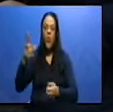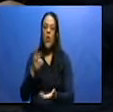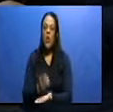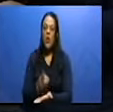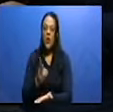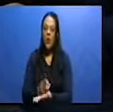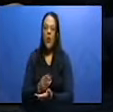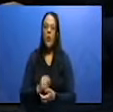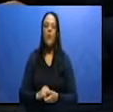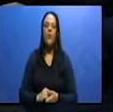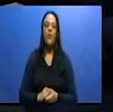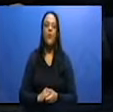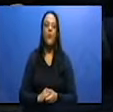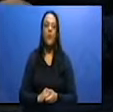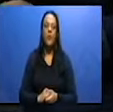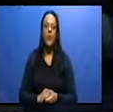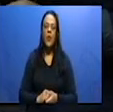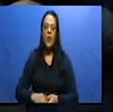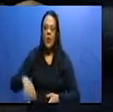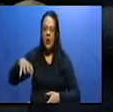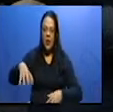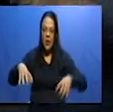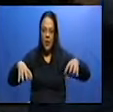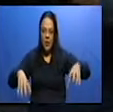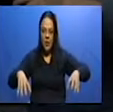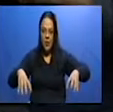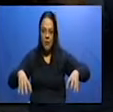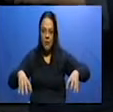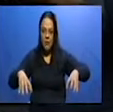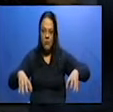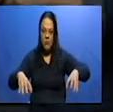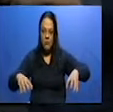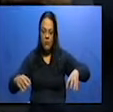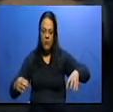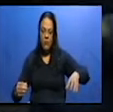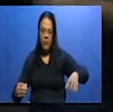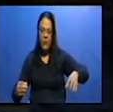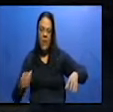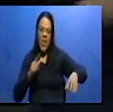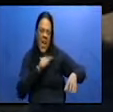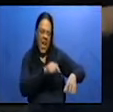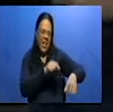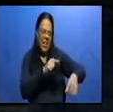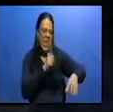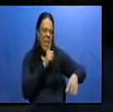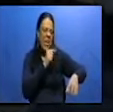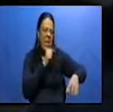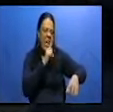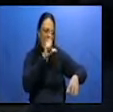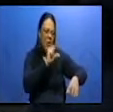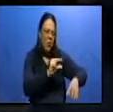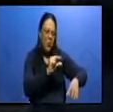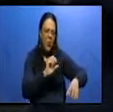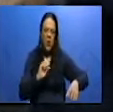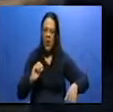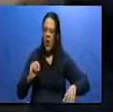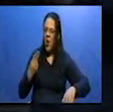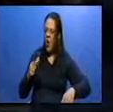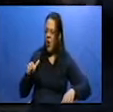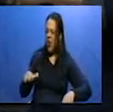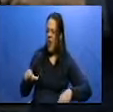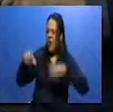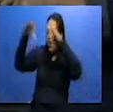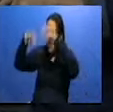deslocamento que eles faziam de uma região para outra aqui, né? Ah, aqui está com pouca água, aqui está com pouca chuva, ou outra